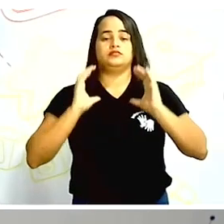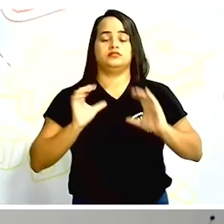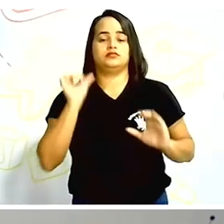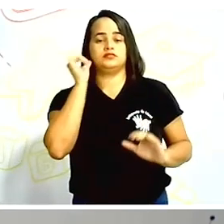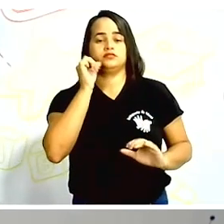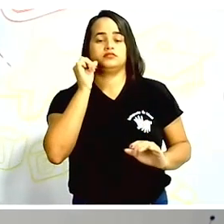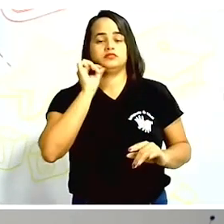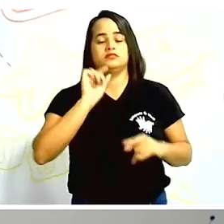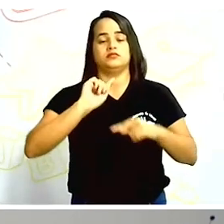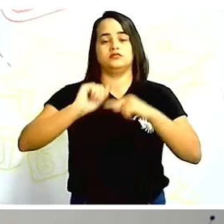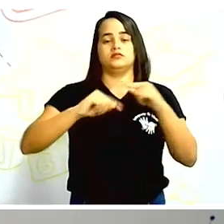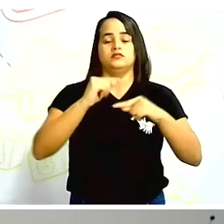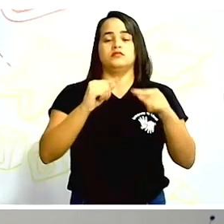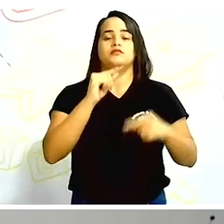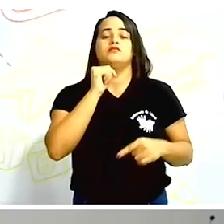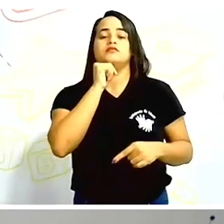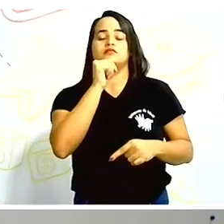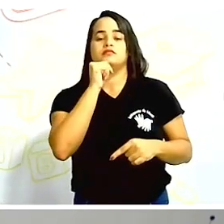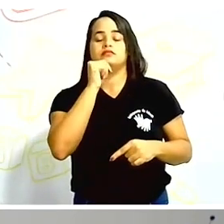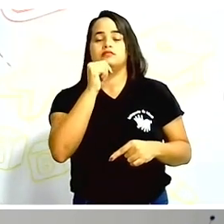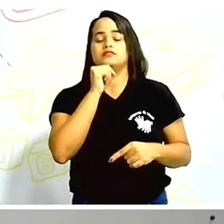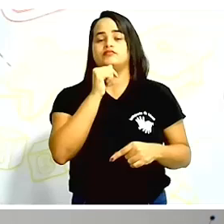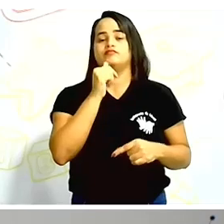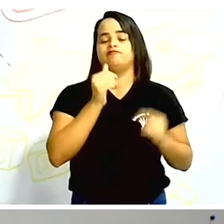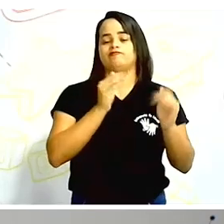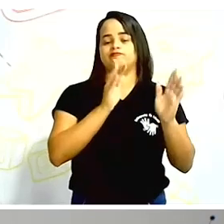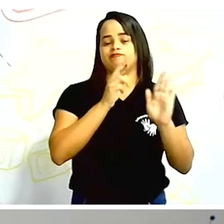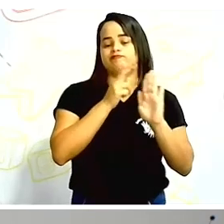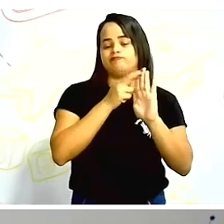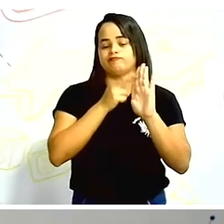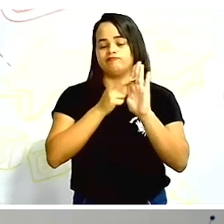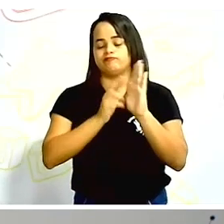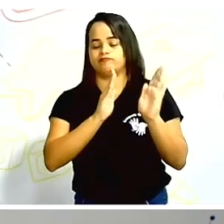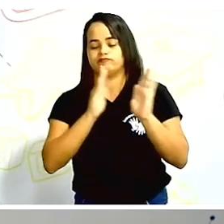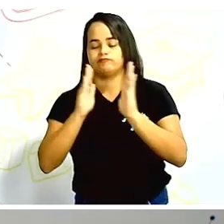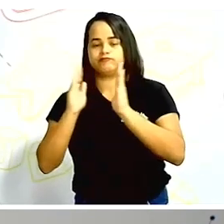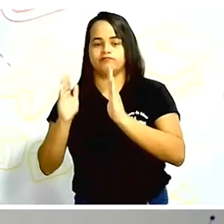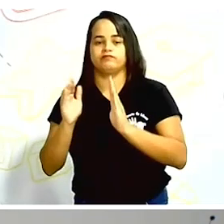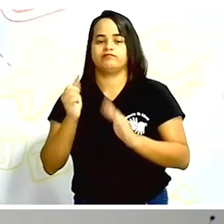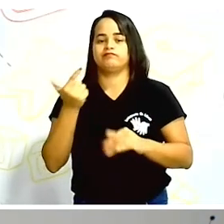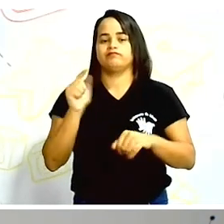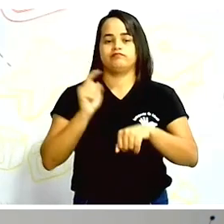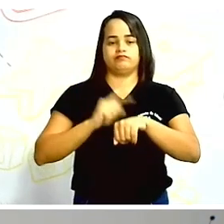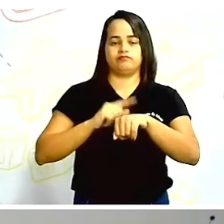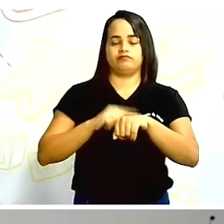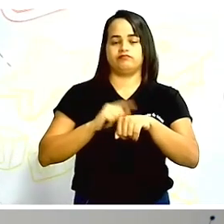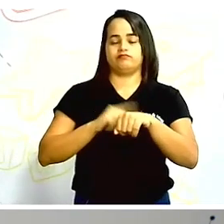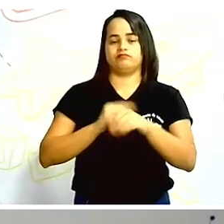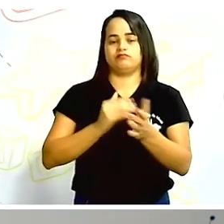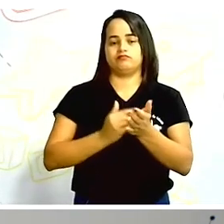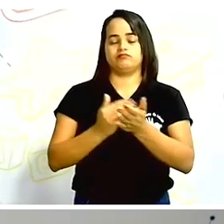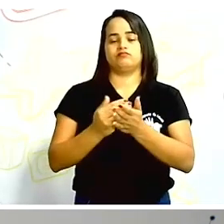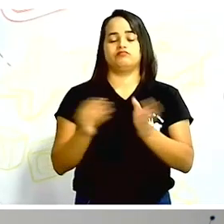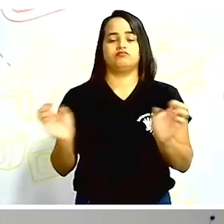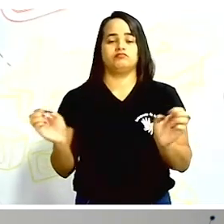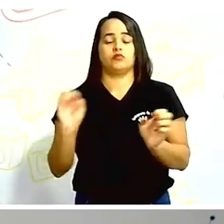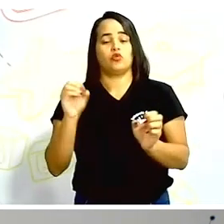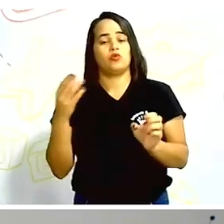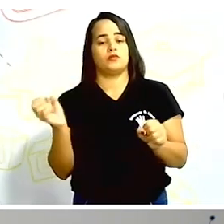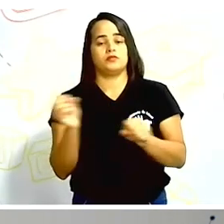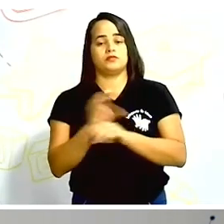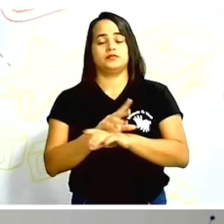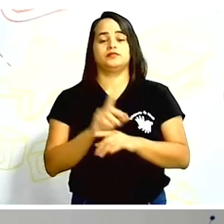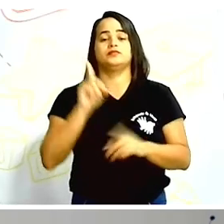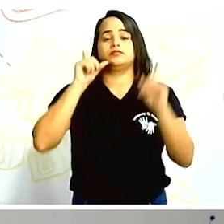vai acontecer desse ciclo menstrual não ser regular, ou seja, ser irregular, não ter hora para começar e não ter hora para terminar.